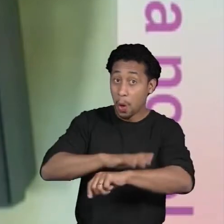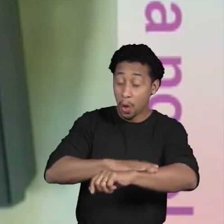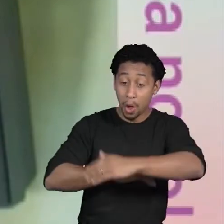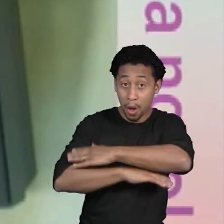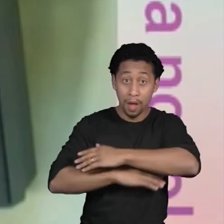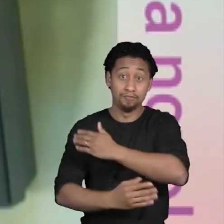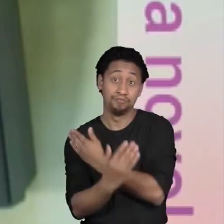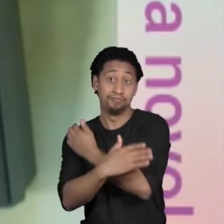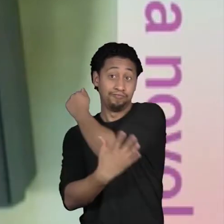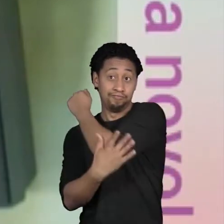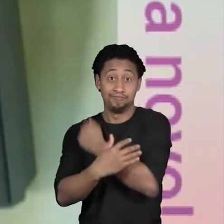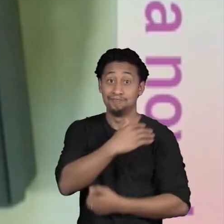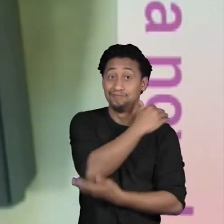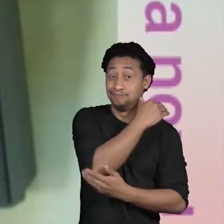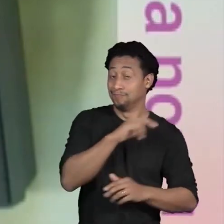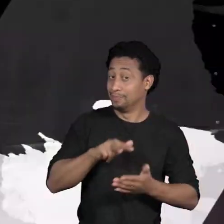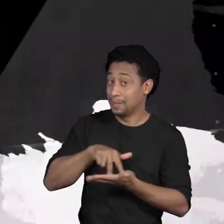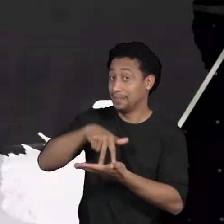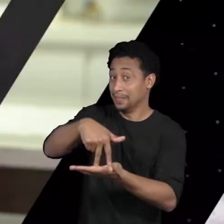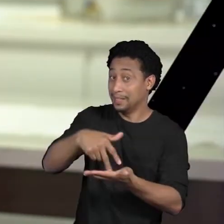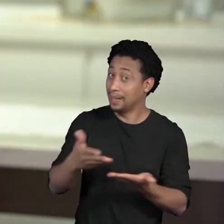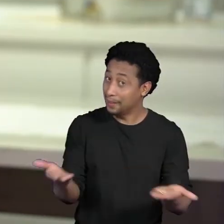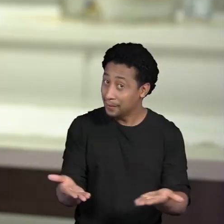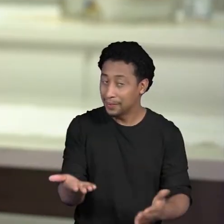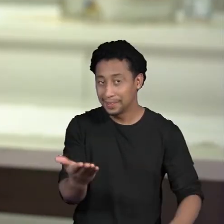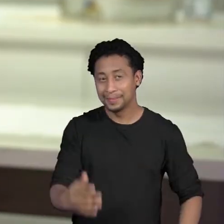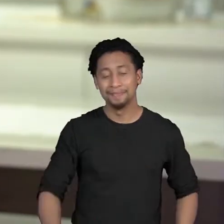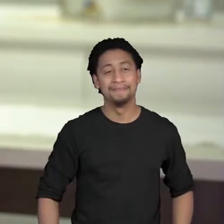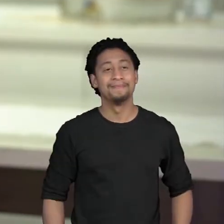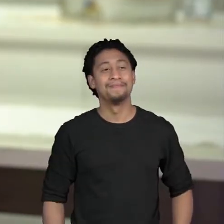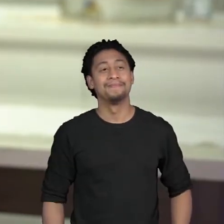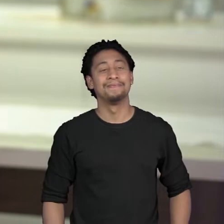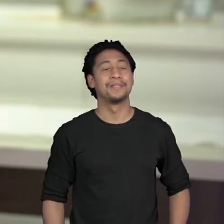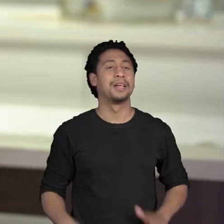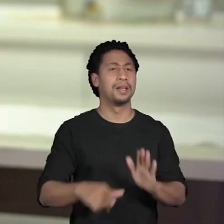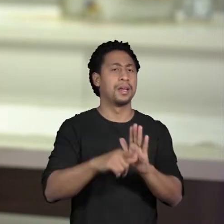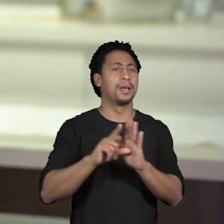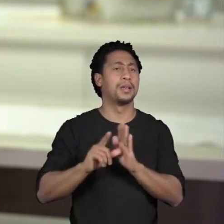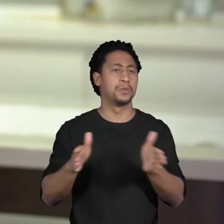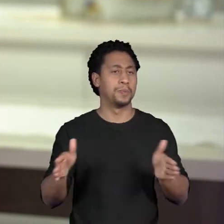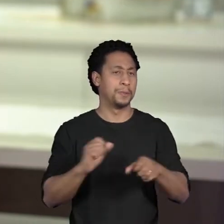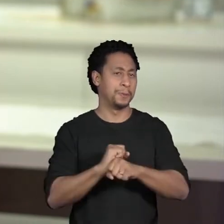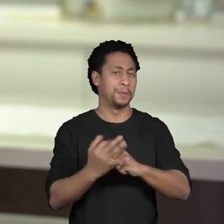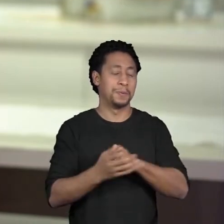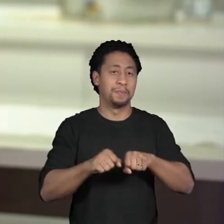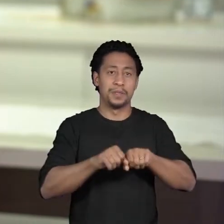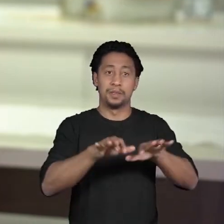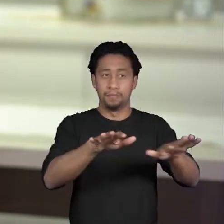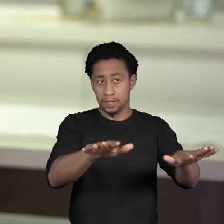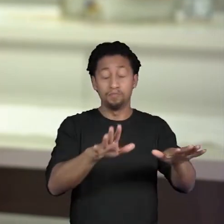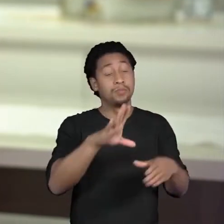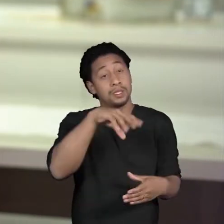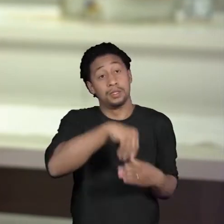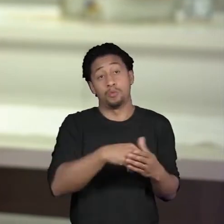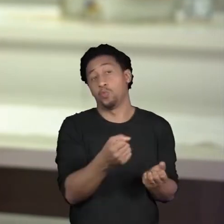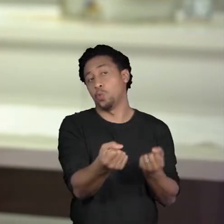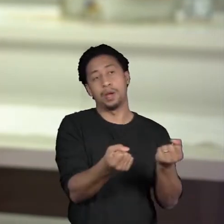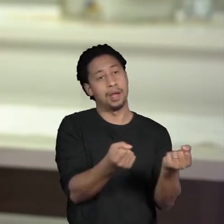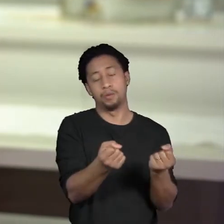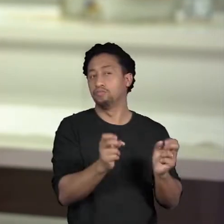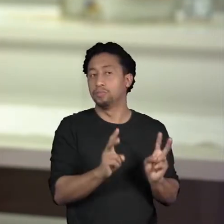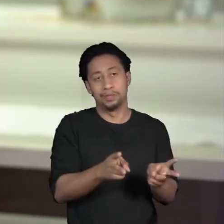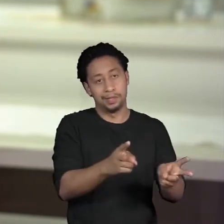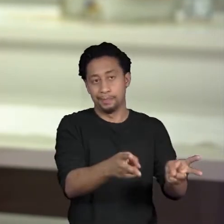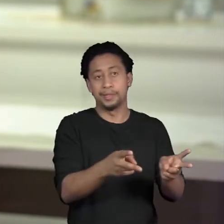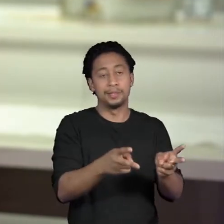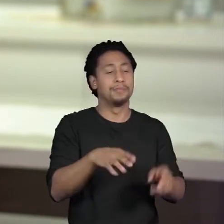convocava a levantar da cama. Vamos, turma, vamos. Vamos mexer no corpo, vamos levantar, que a